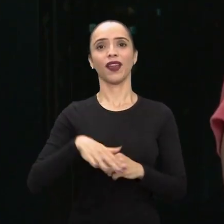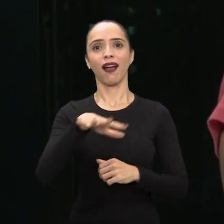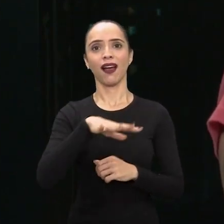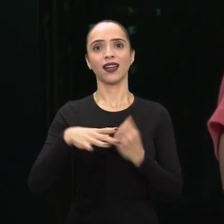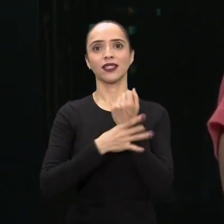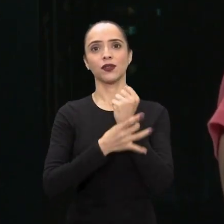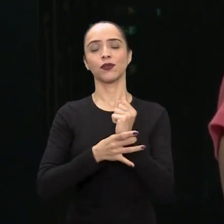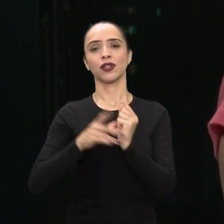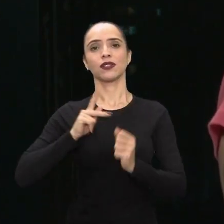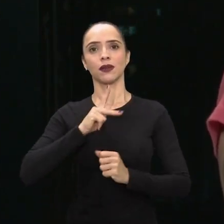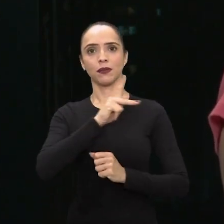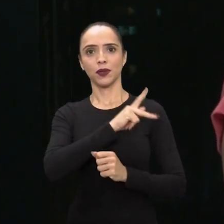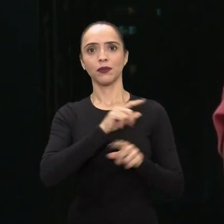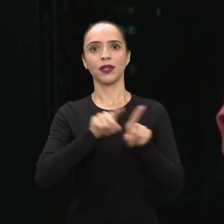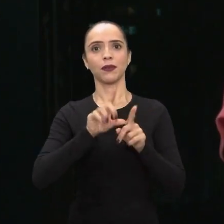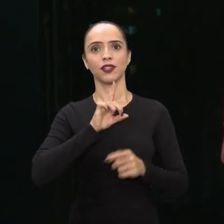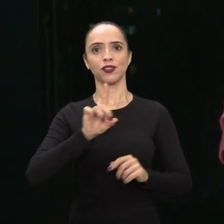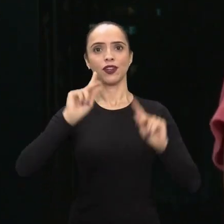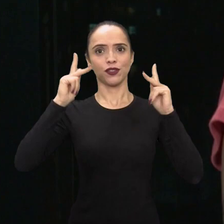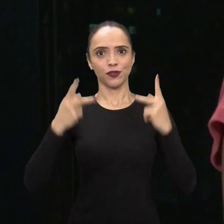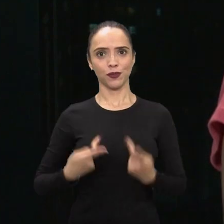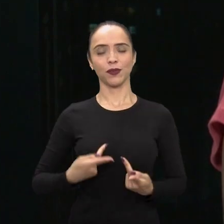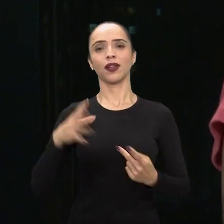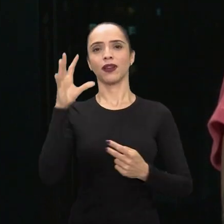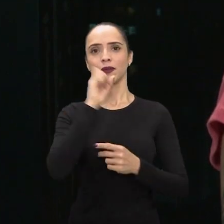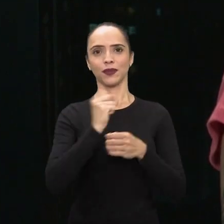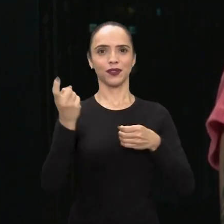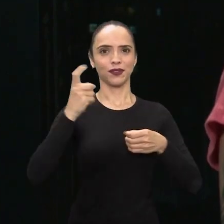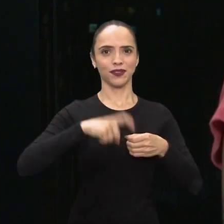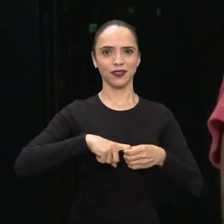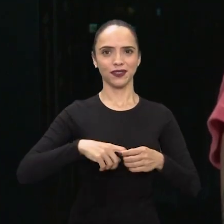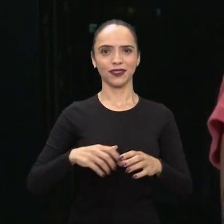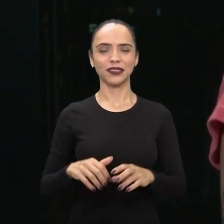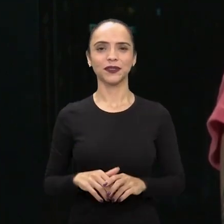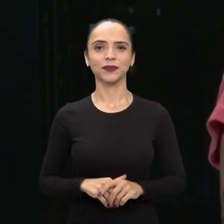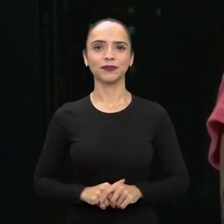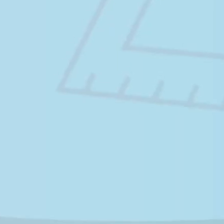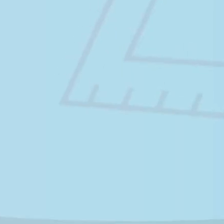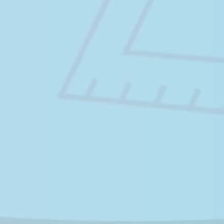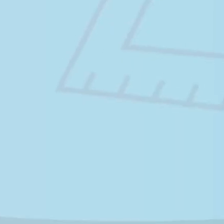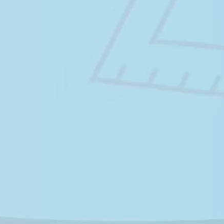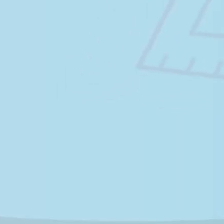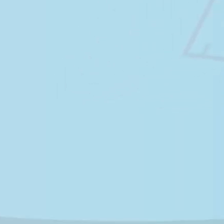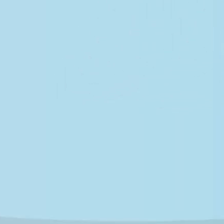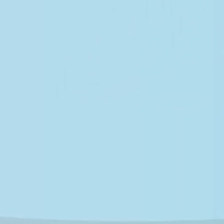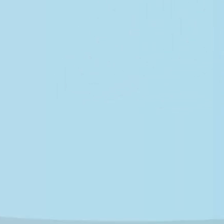pública e direitos humanos Sai daí que a gente volta dentro de alguns instantes